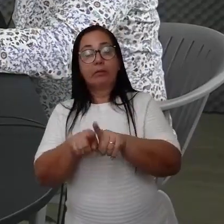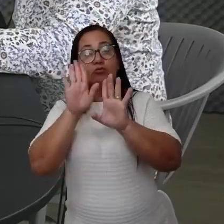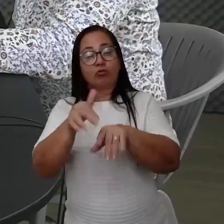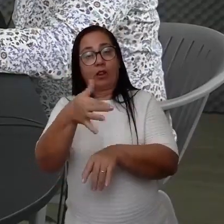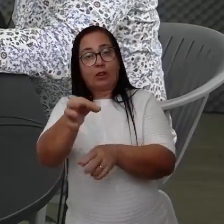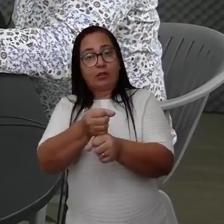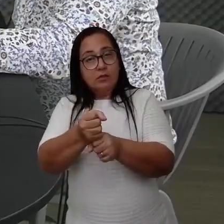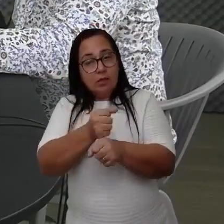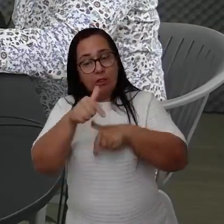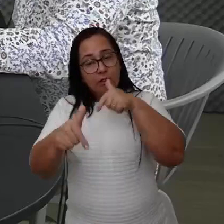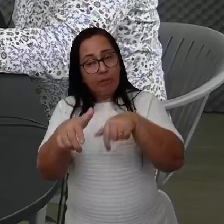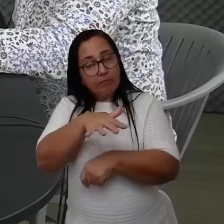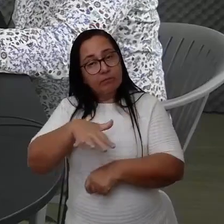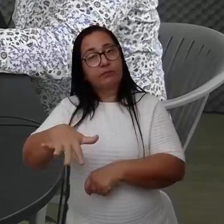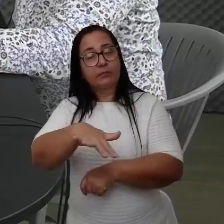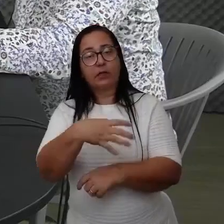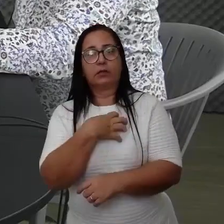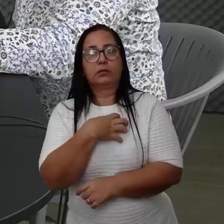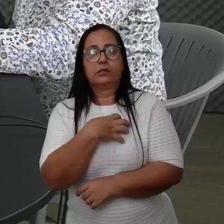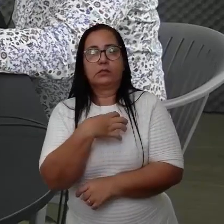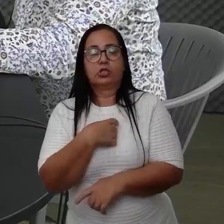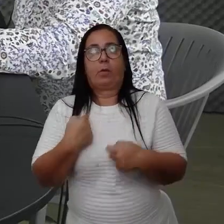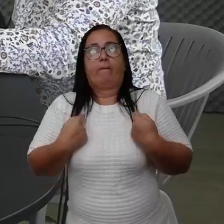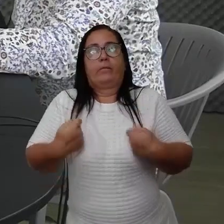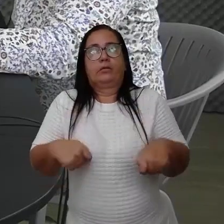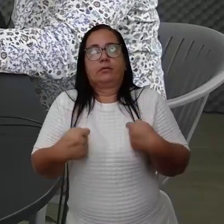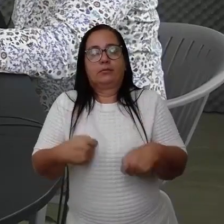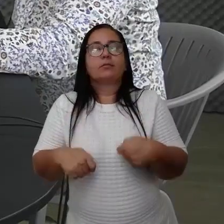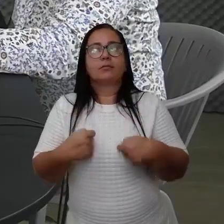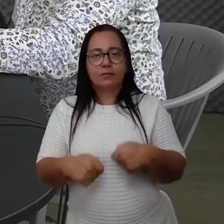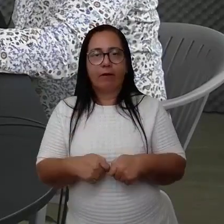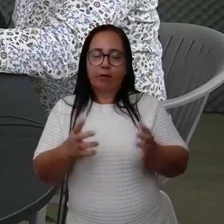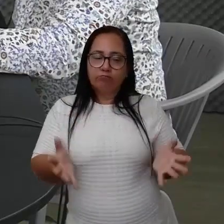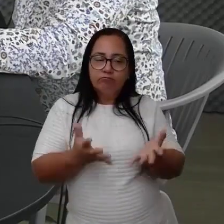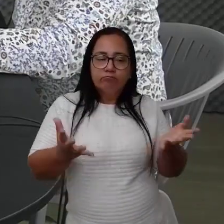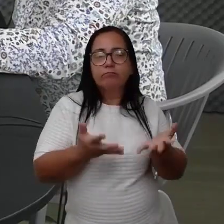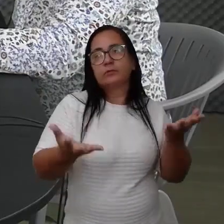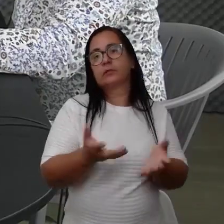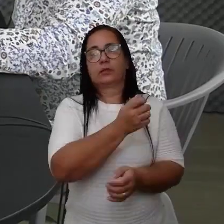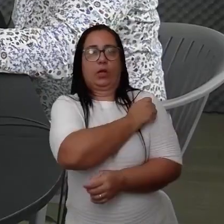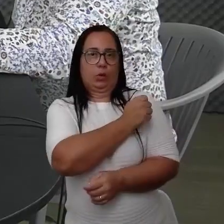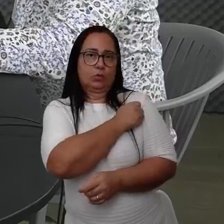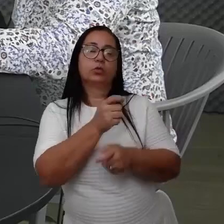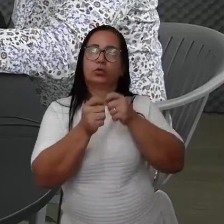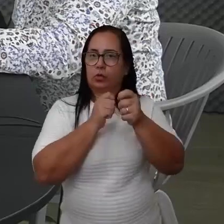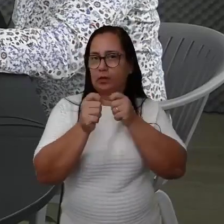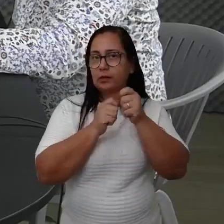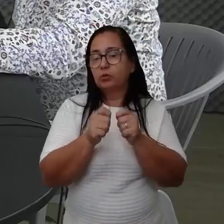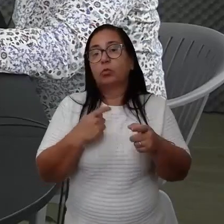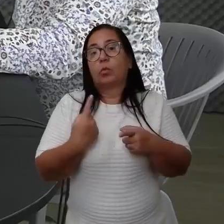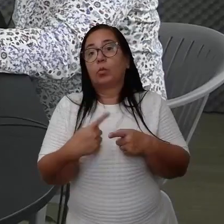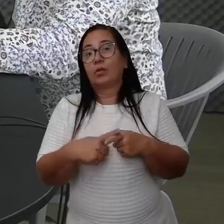anos no mercado, eu senti a necessidade de influenciar os estudantes de jornalismo, porque